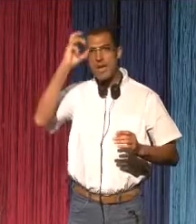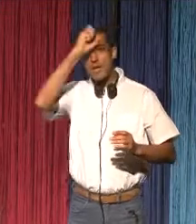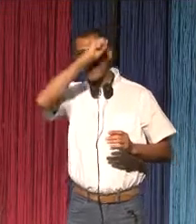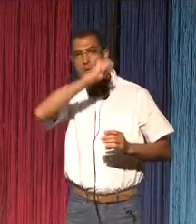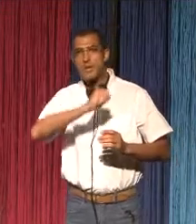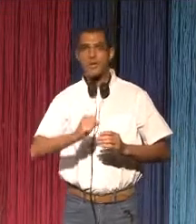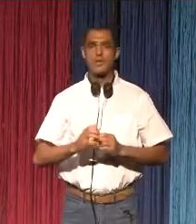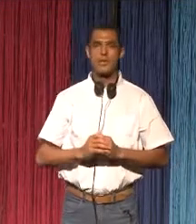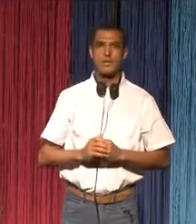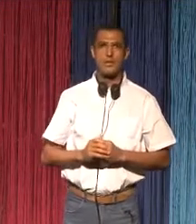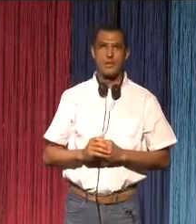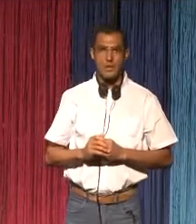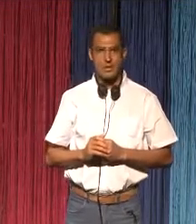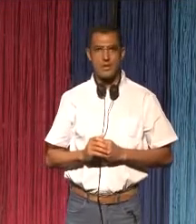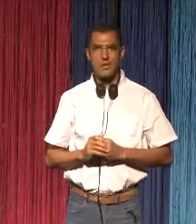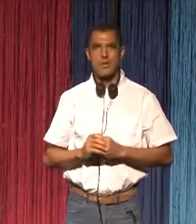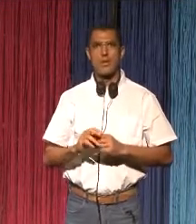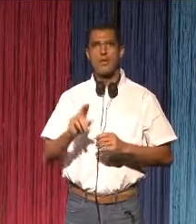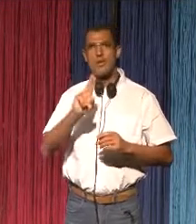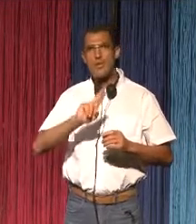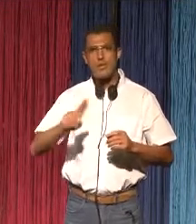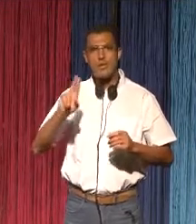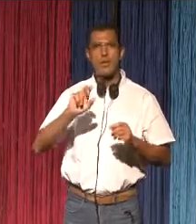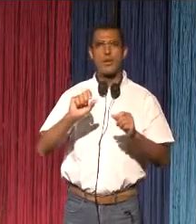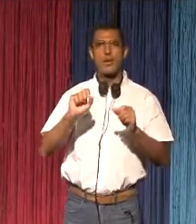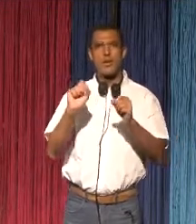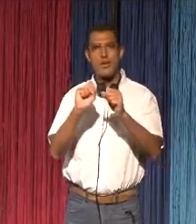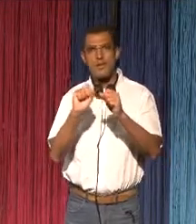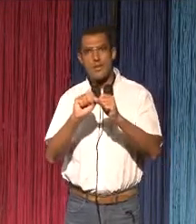et comprendre, fazer e compreender,